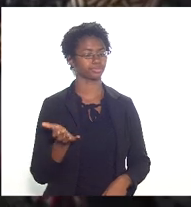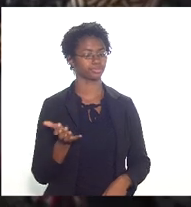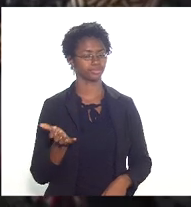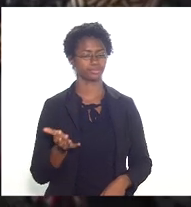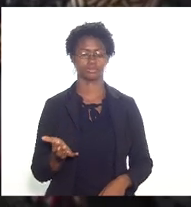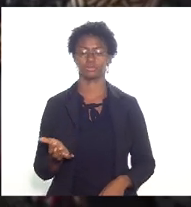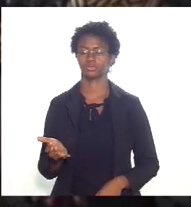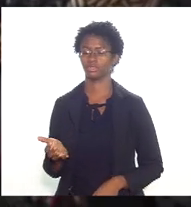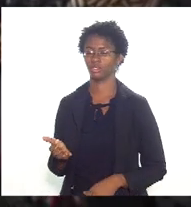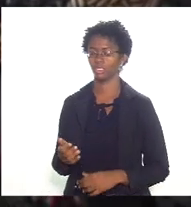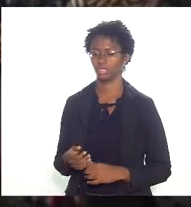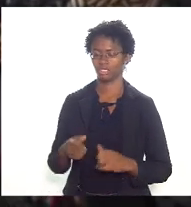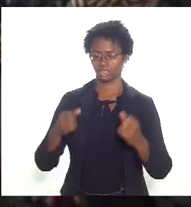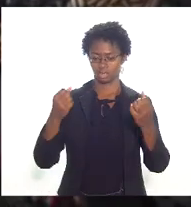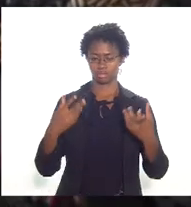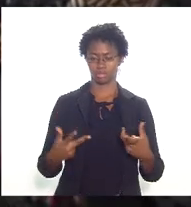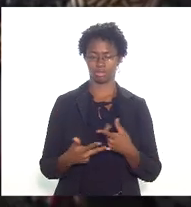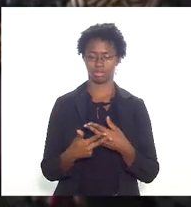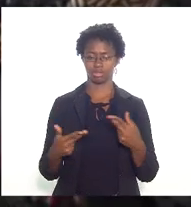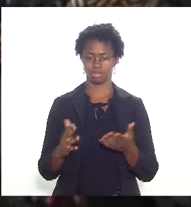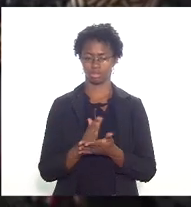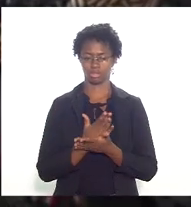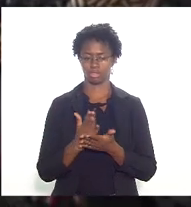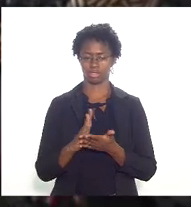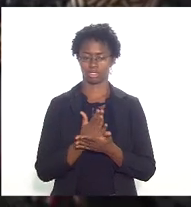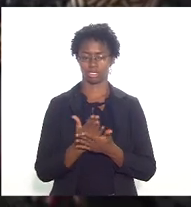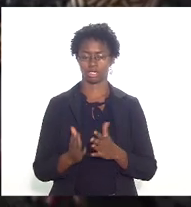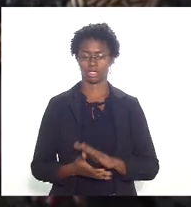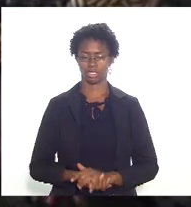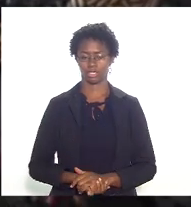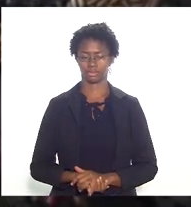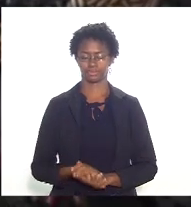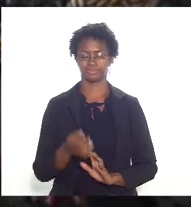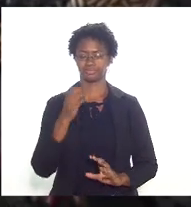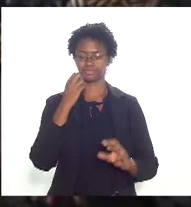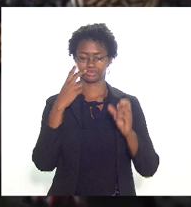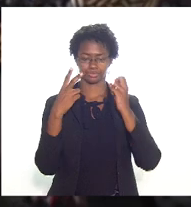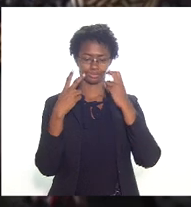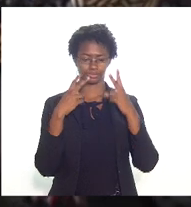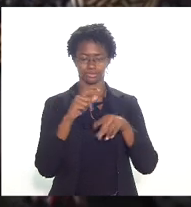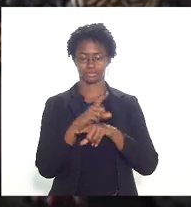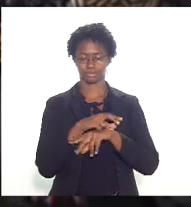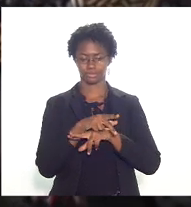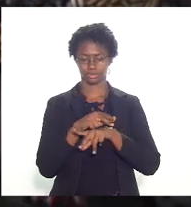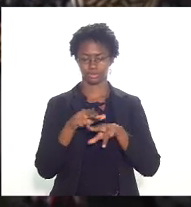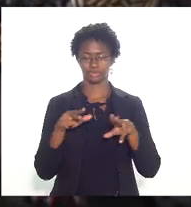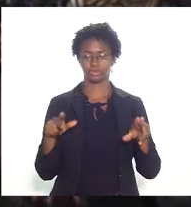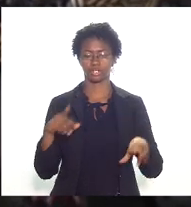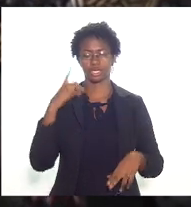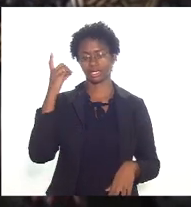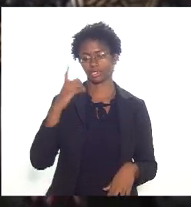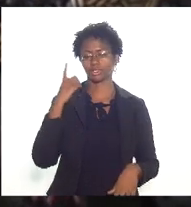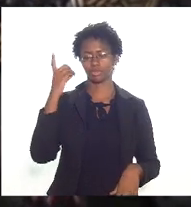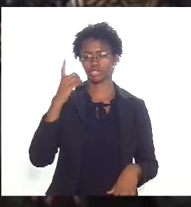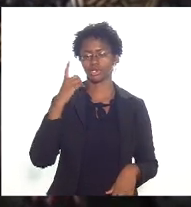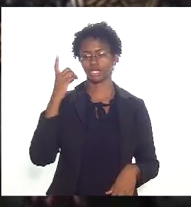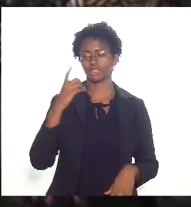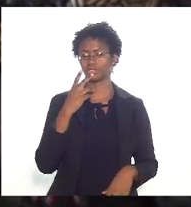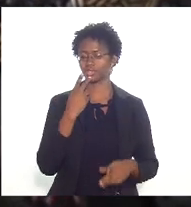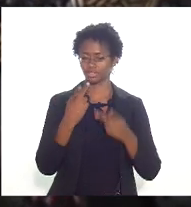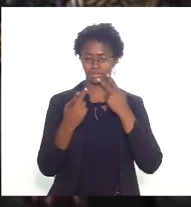gente olha esse algumas questões houve diversos deputados falando e a gente tem que ir eu